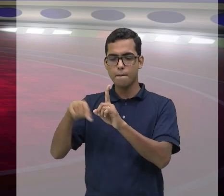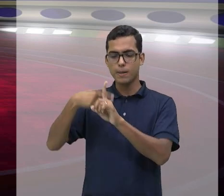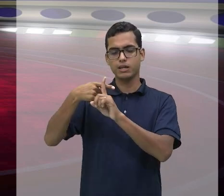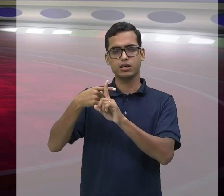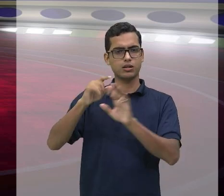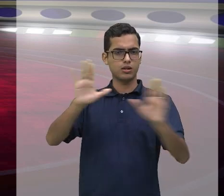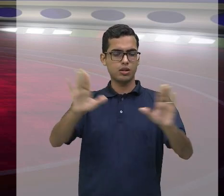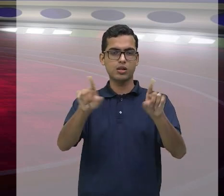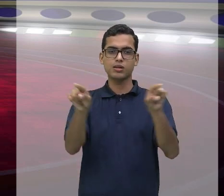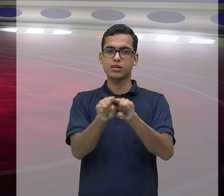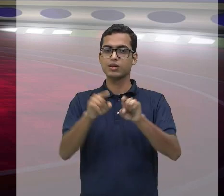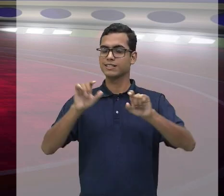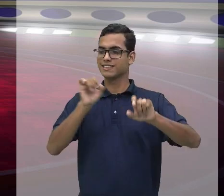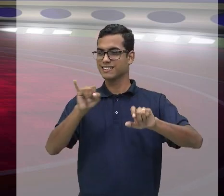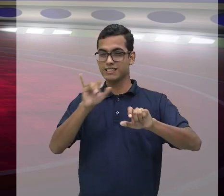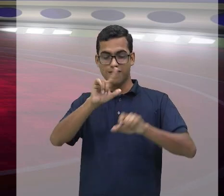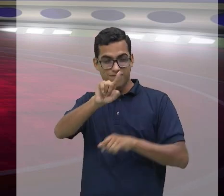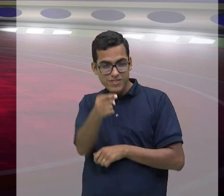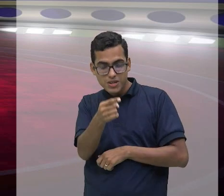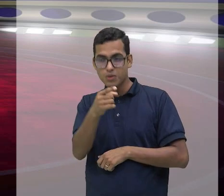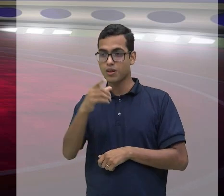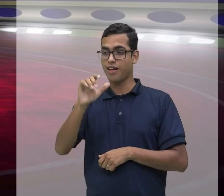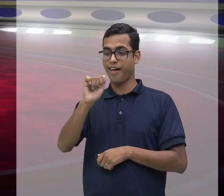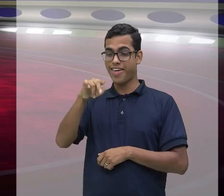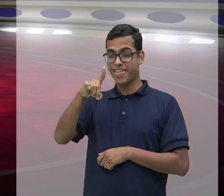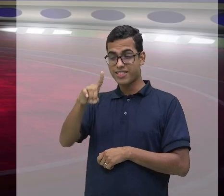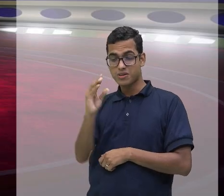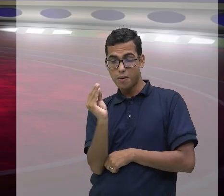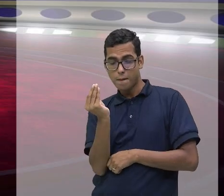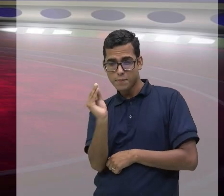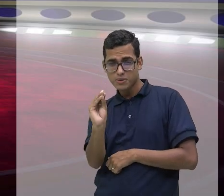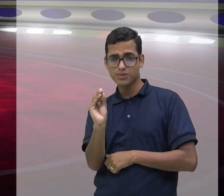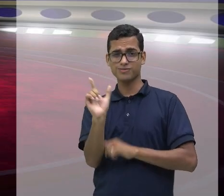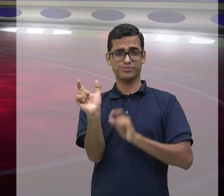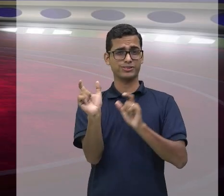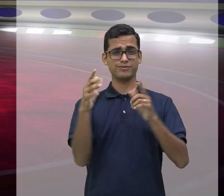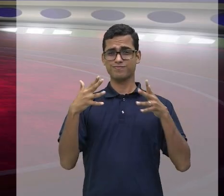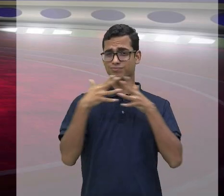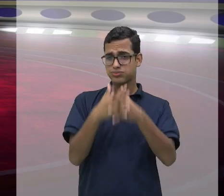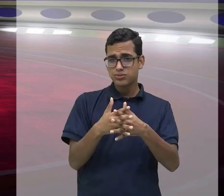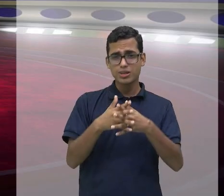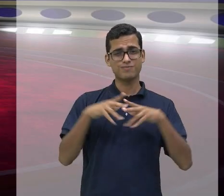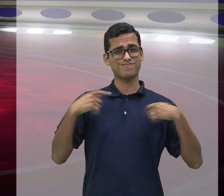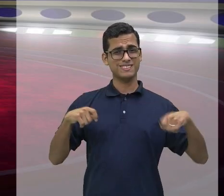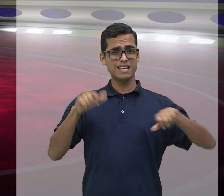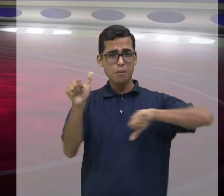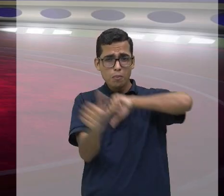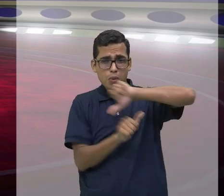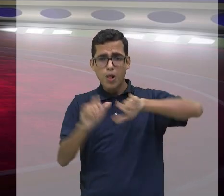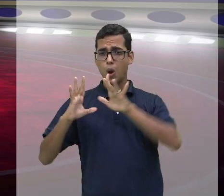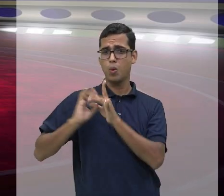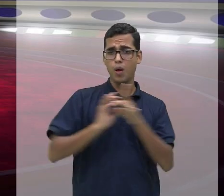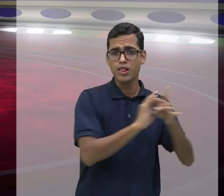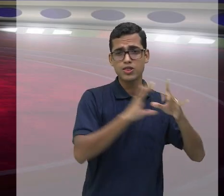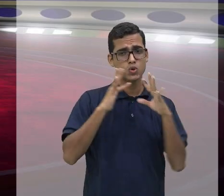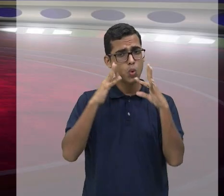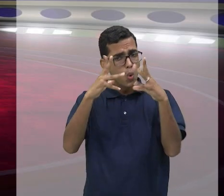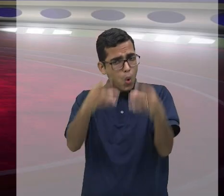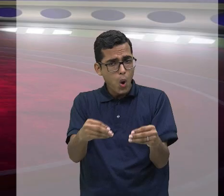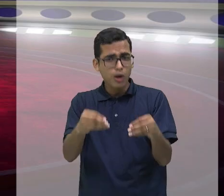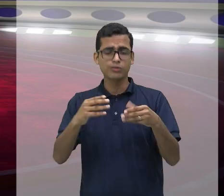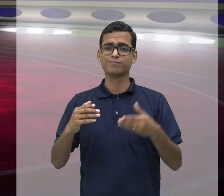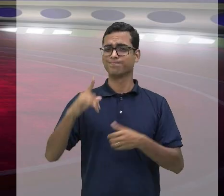todo um contexto ali para fazer sentido, para justificar o uso dessa vírgula antes de uma